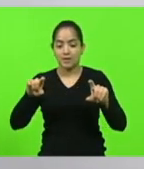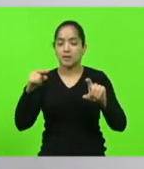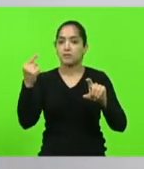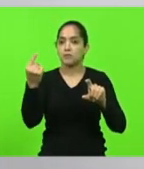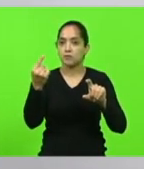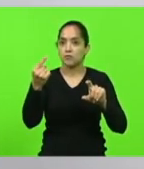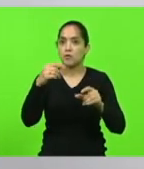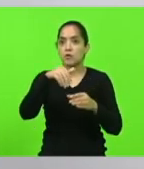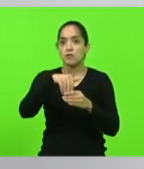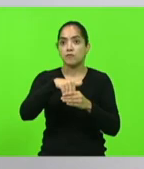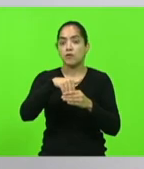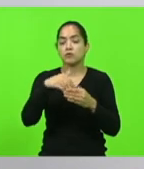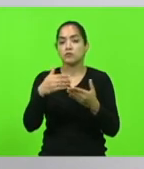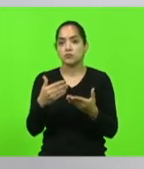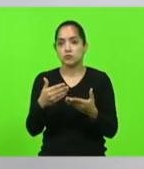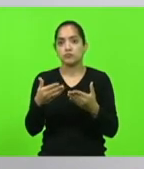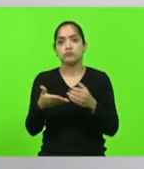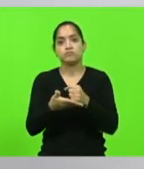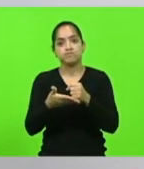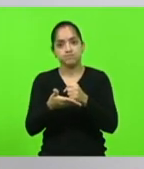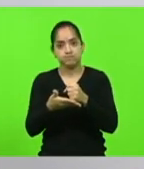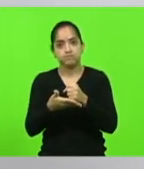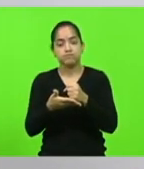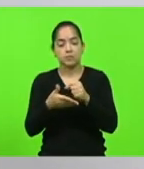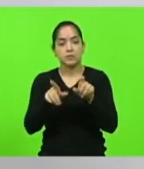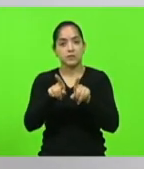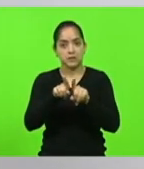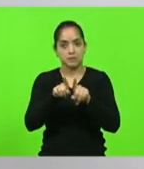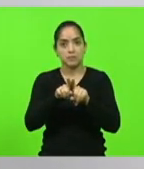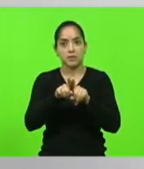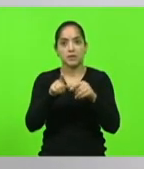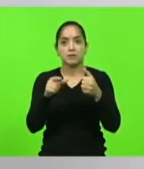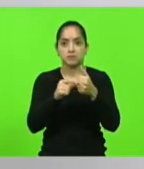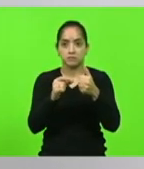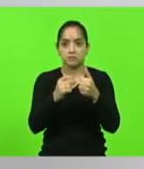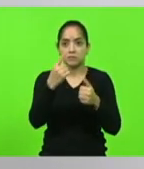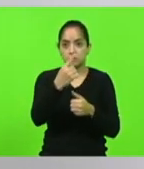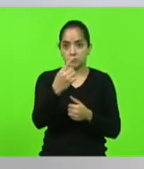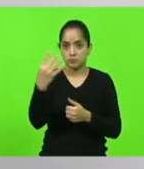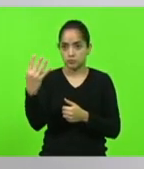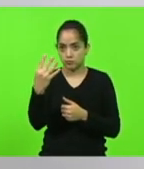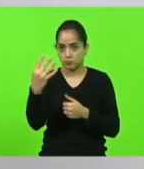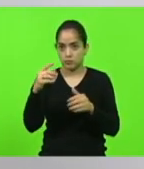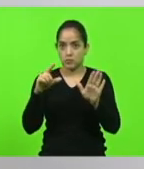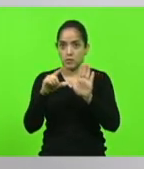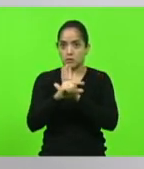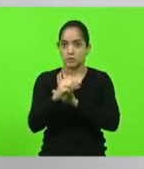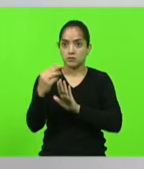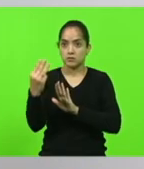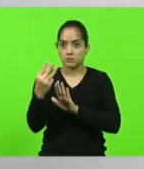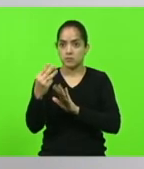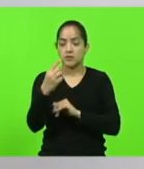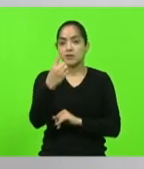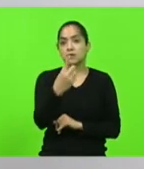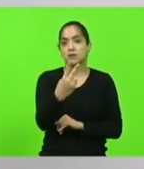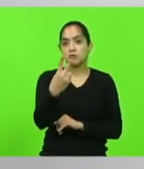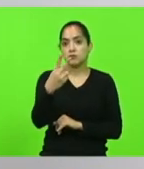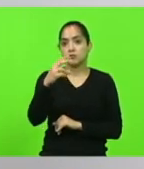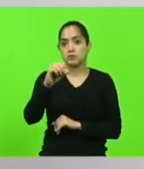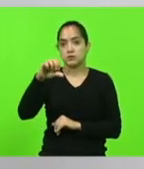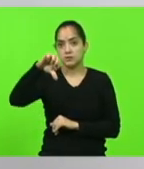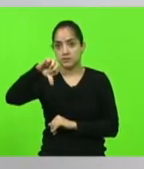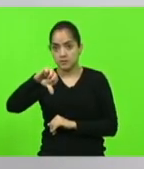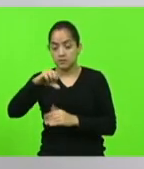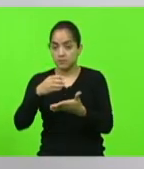com fundamento nos também regimentais Artigo 144 terceiro e 209 terceiro